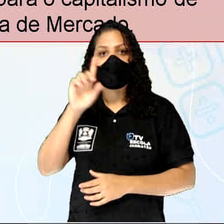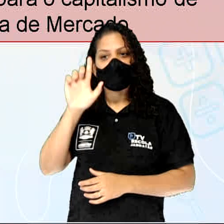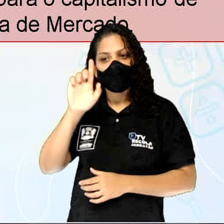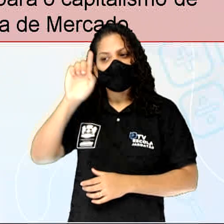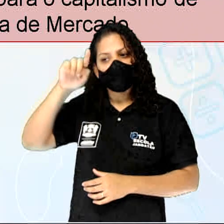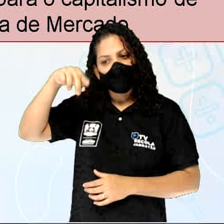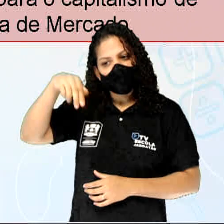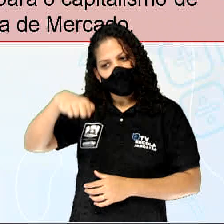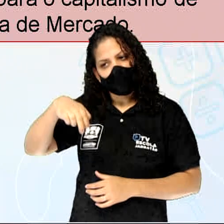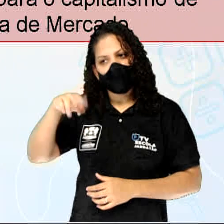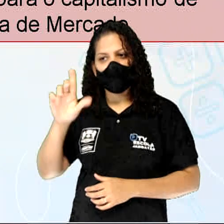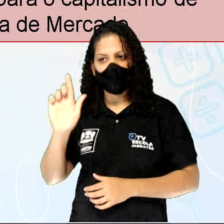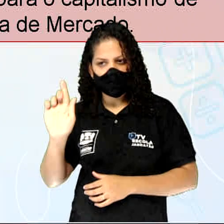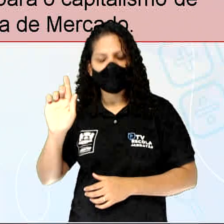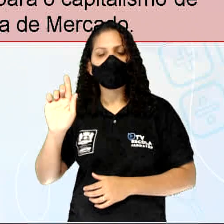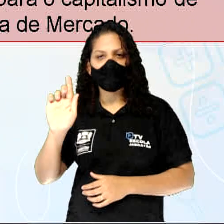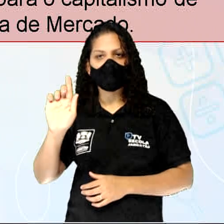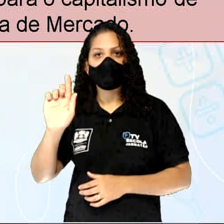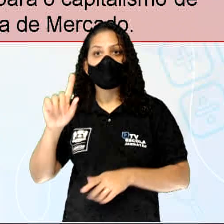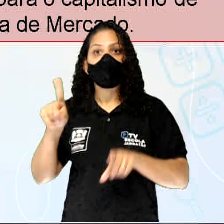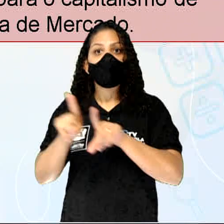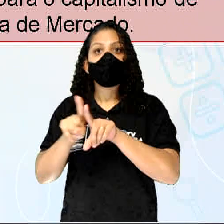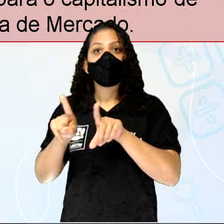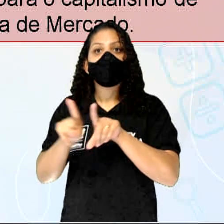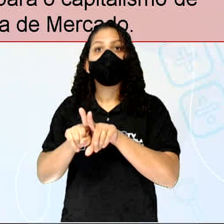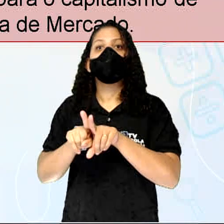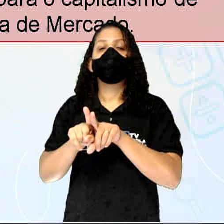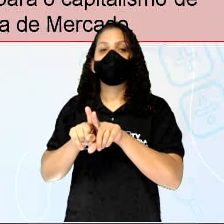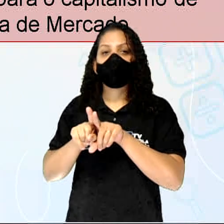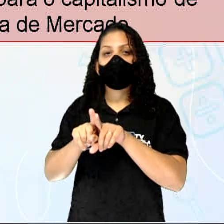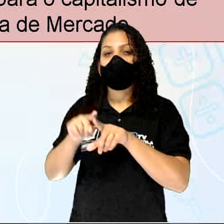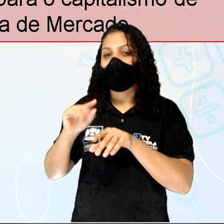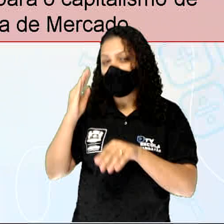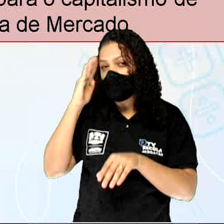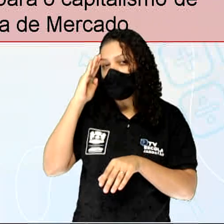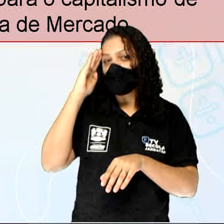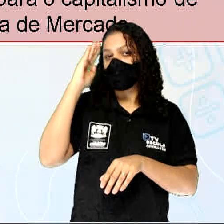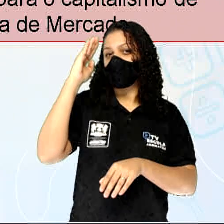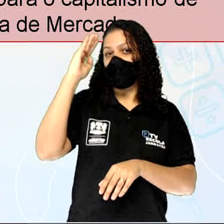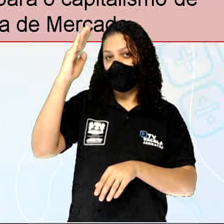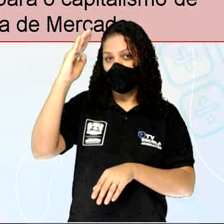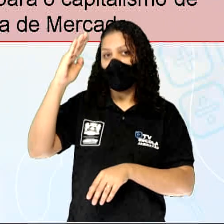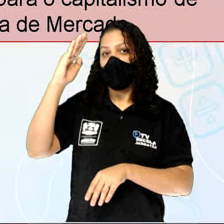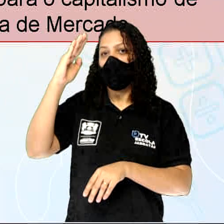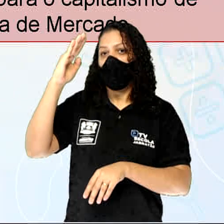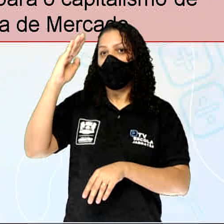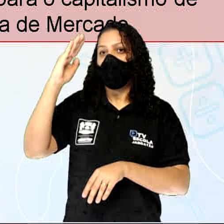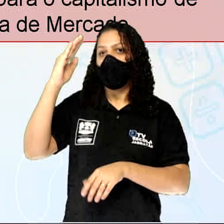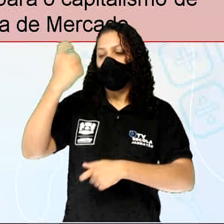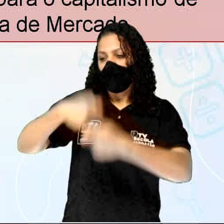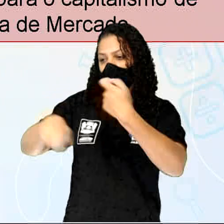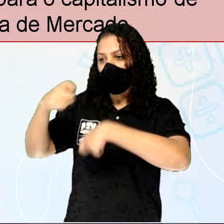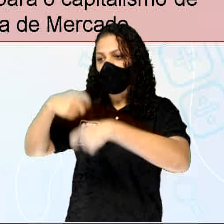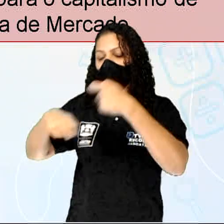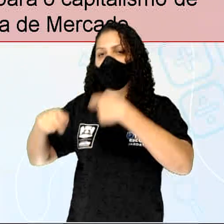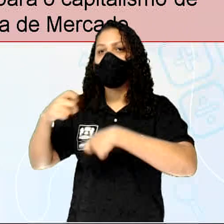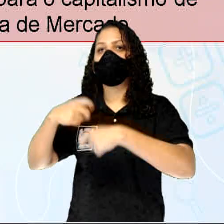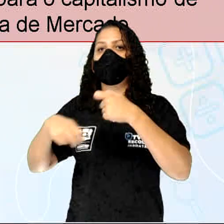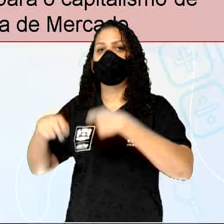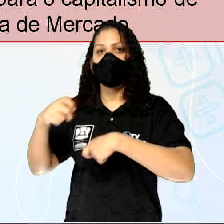são consideradas como o principal marco da transição chinesa do comunismo